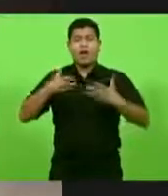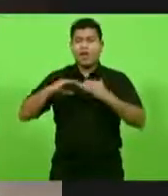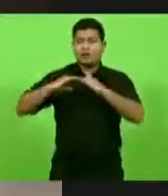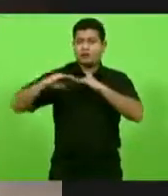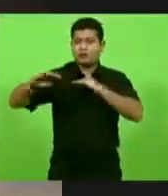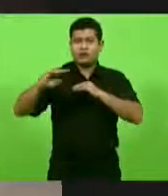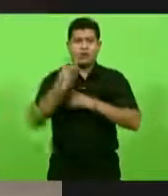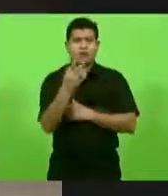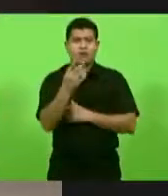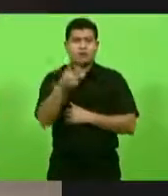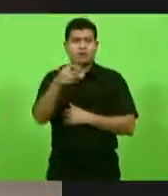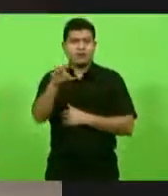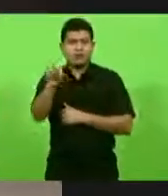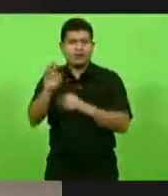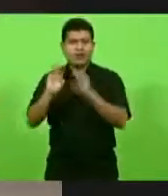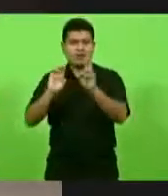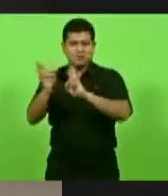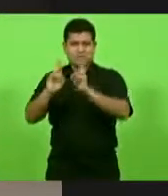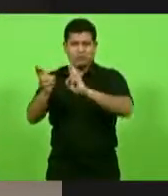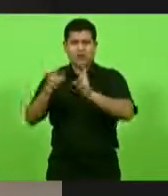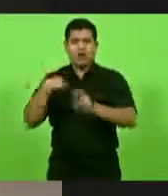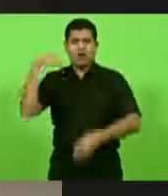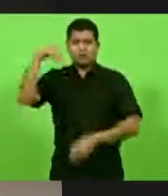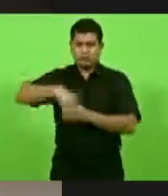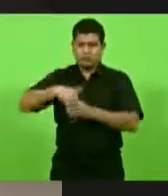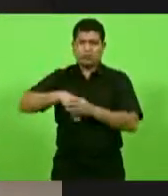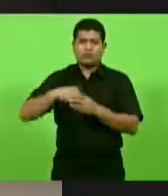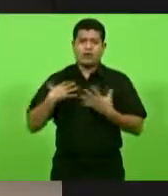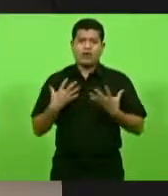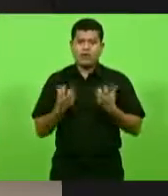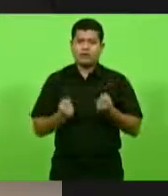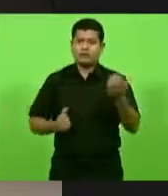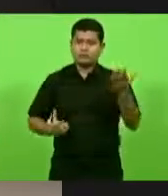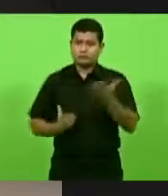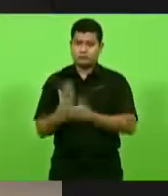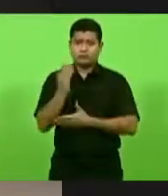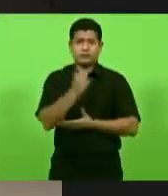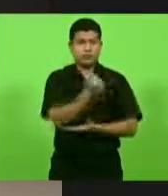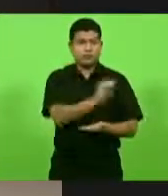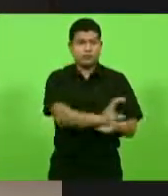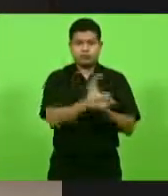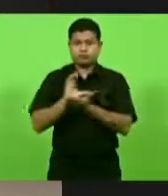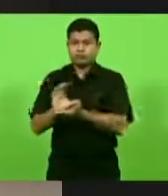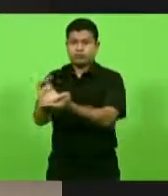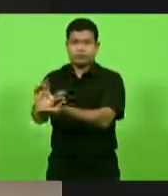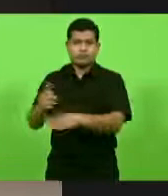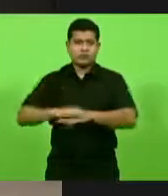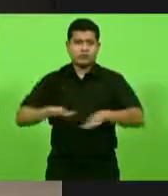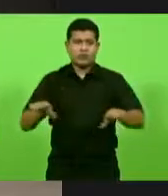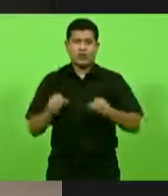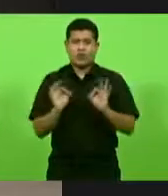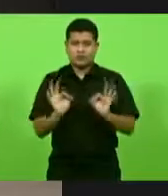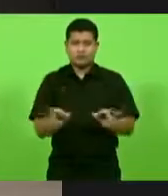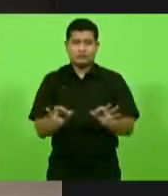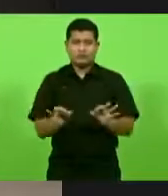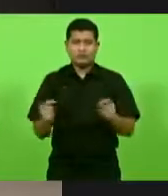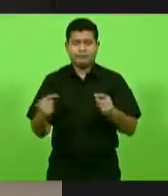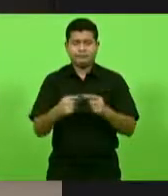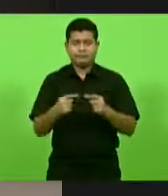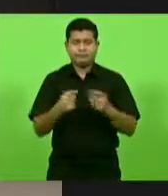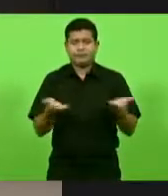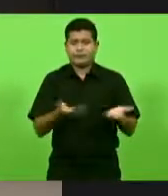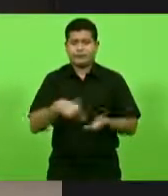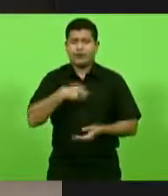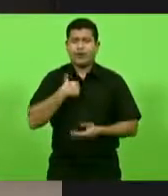nós vamos votar pela transposição do dinheiro. Todos nós vamos fazer isso. Mas é